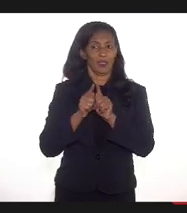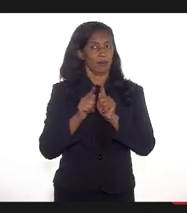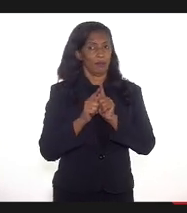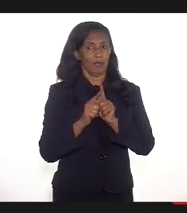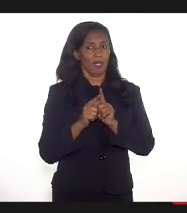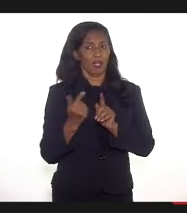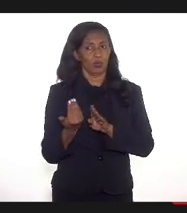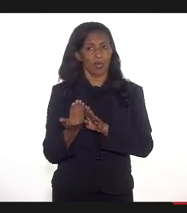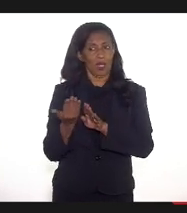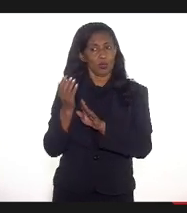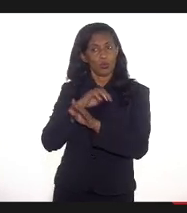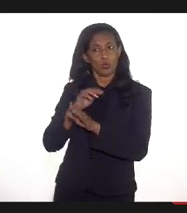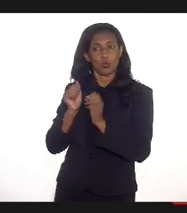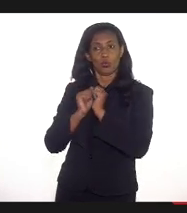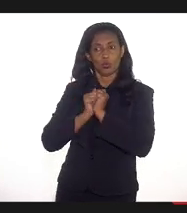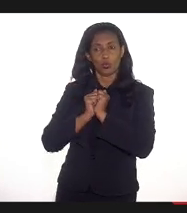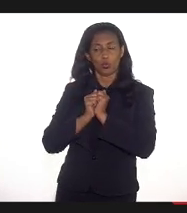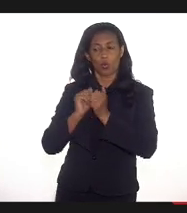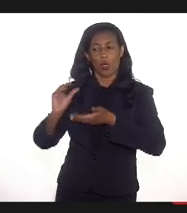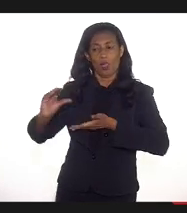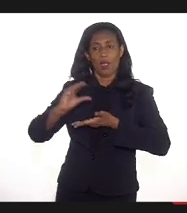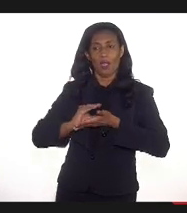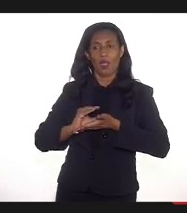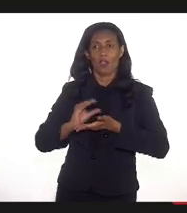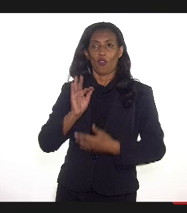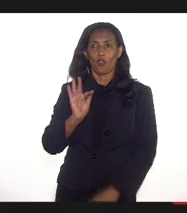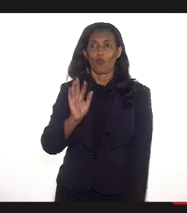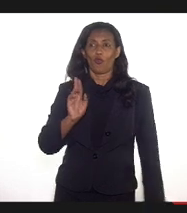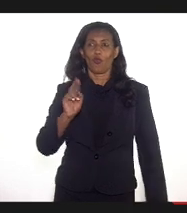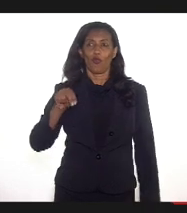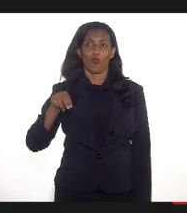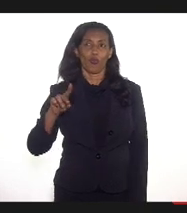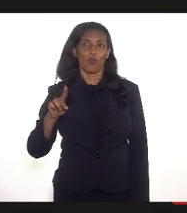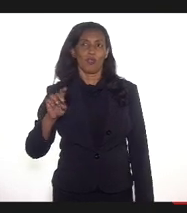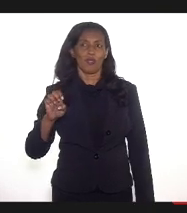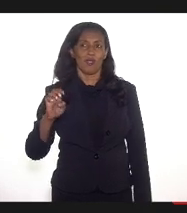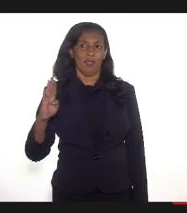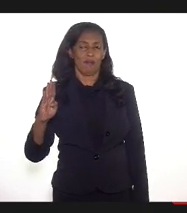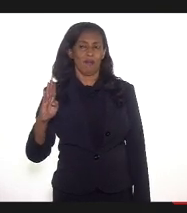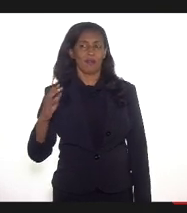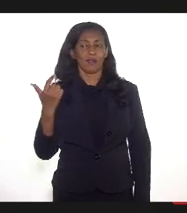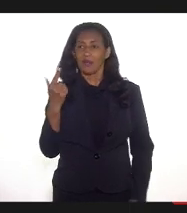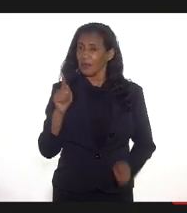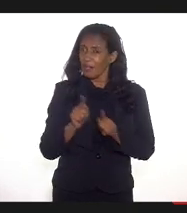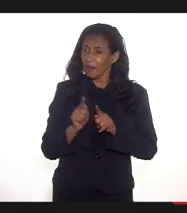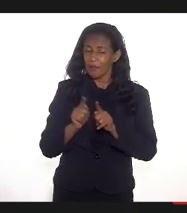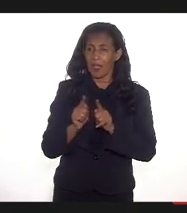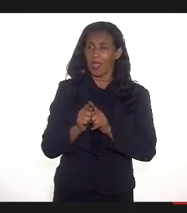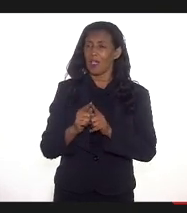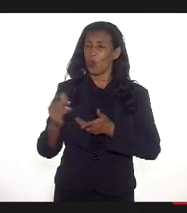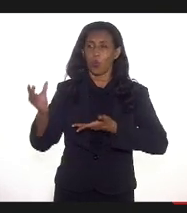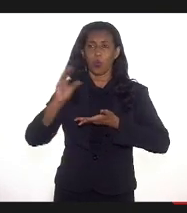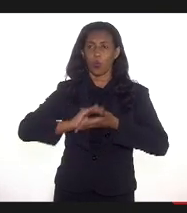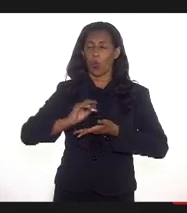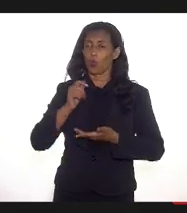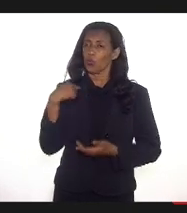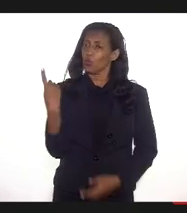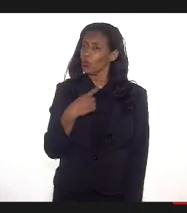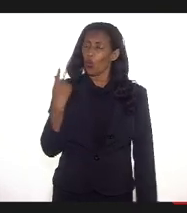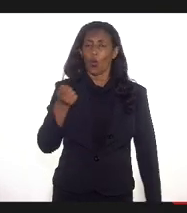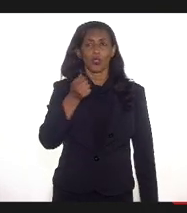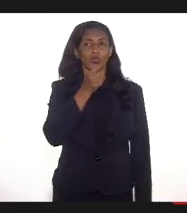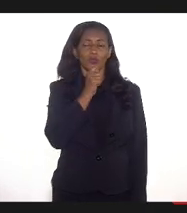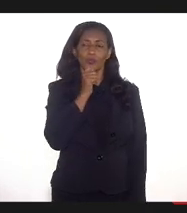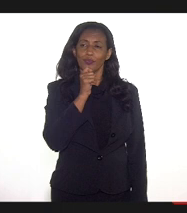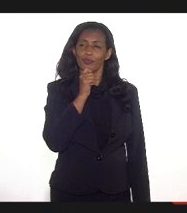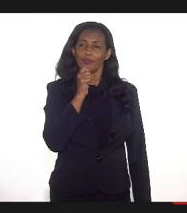lado é em relação ao repasse do Fundeb e a FITEC. A gente já tinha superado isso, mas aí nós não tivemos